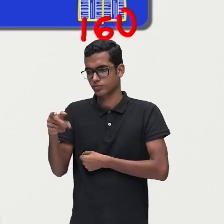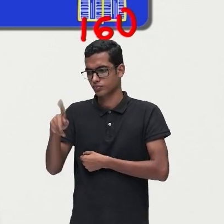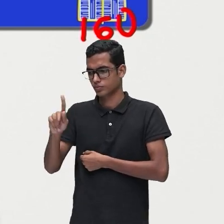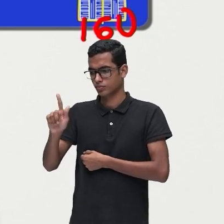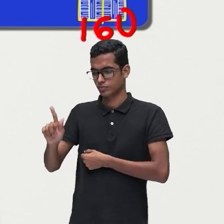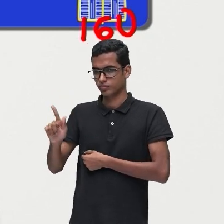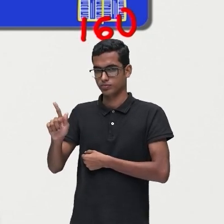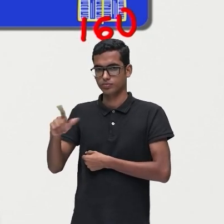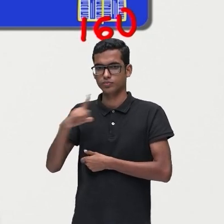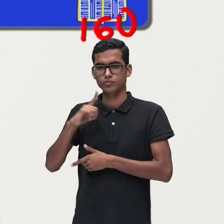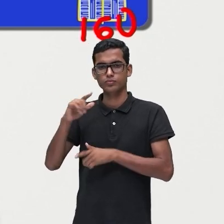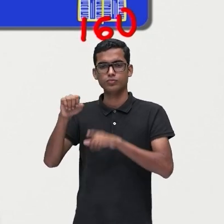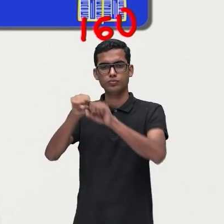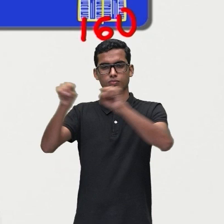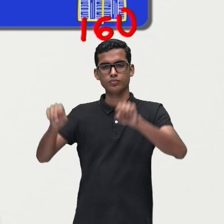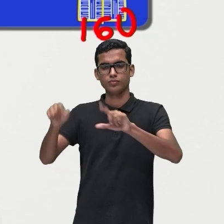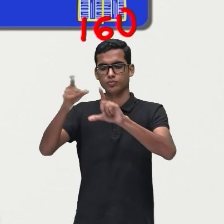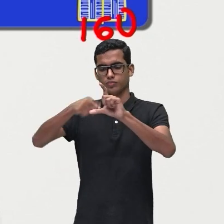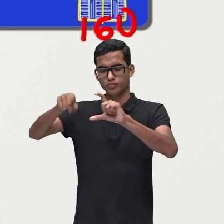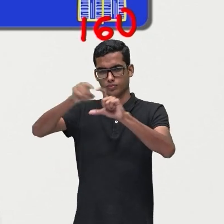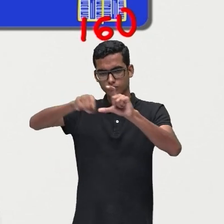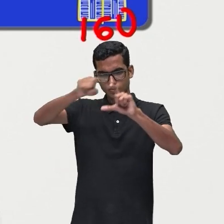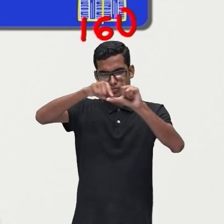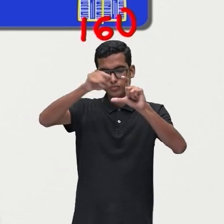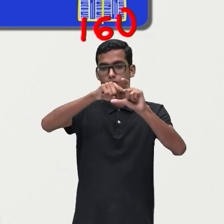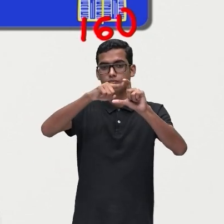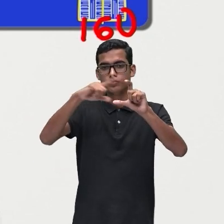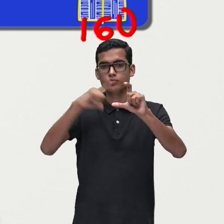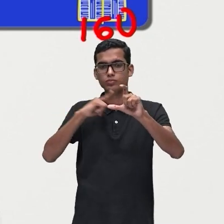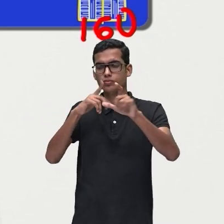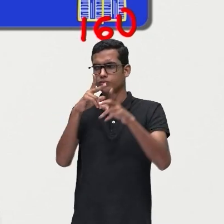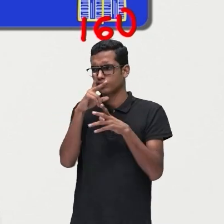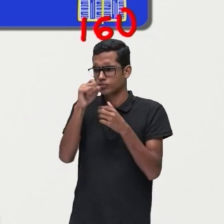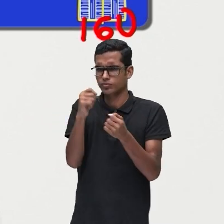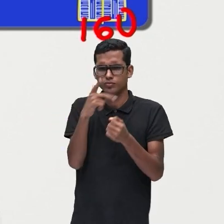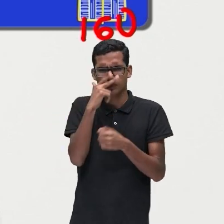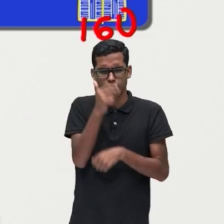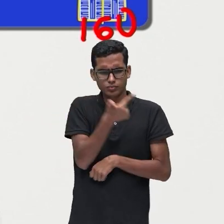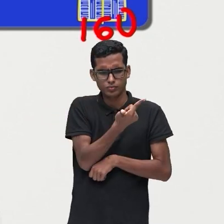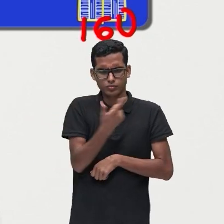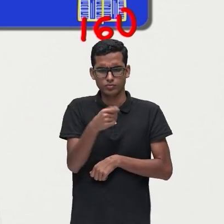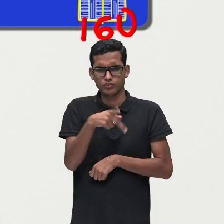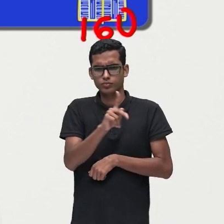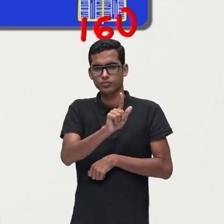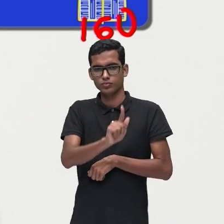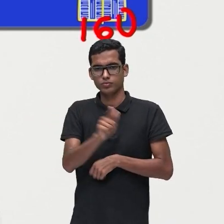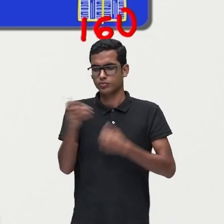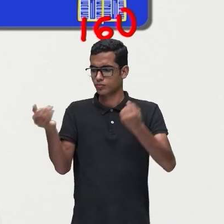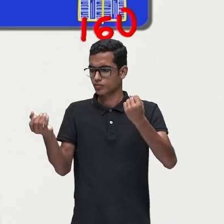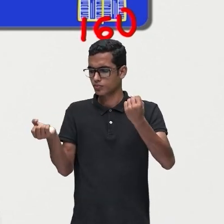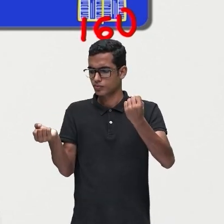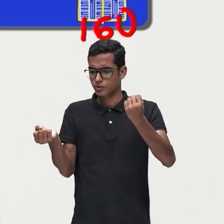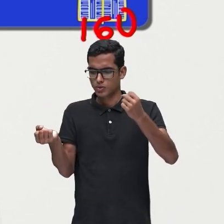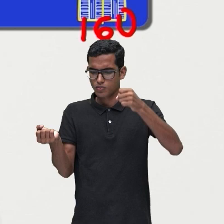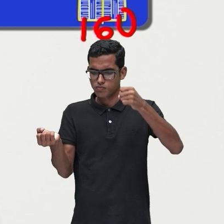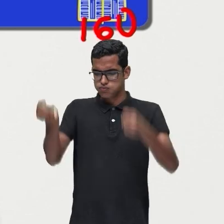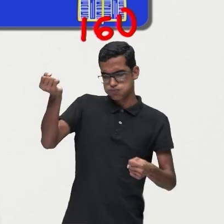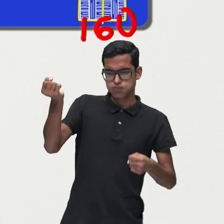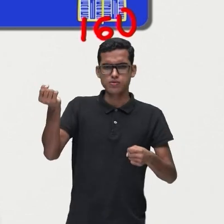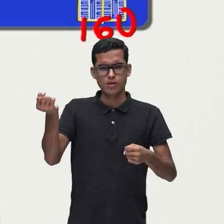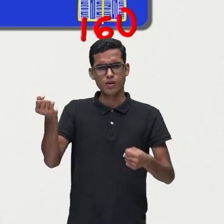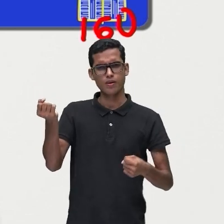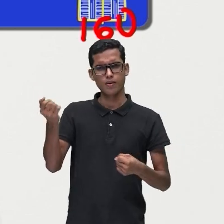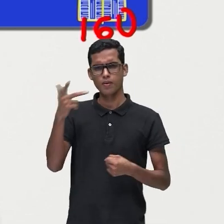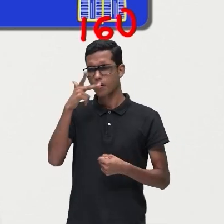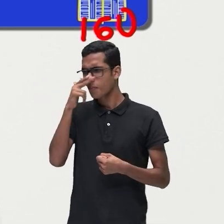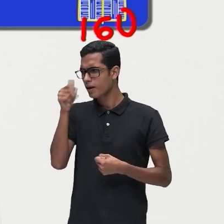de roldanas, você vai ter uma força como se você estivesse carregando um objeto de